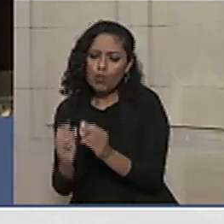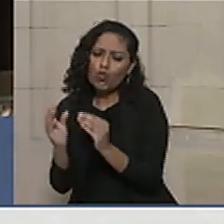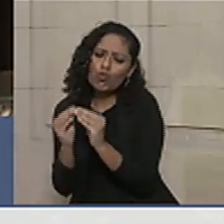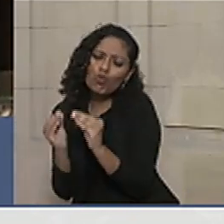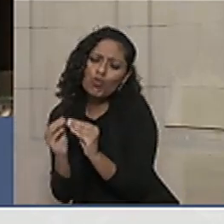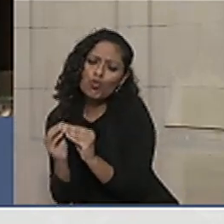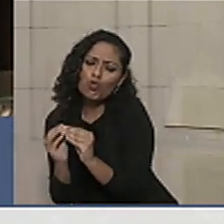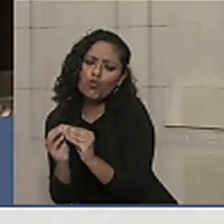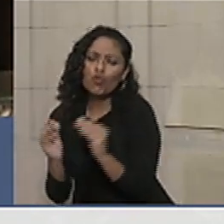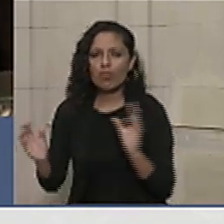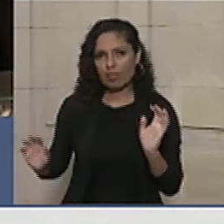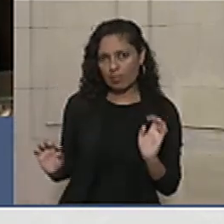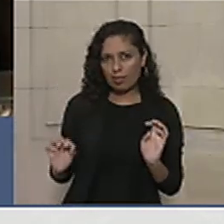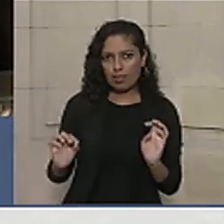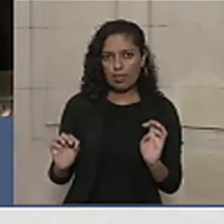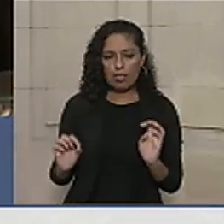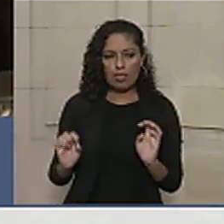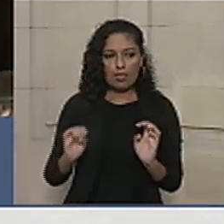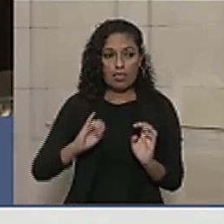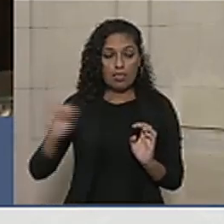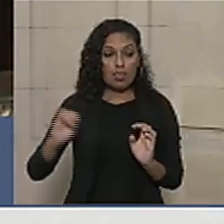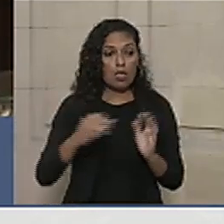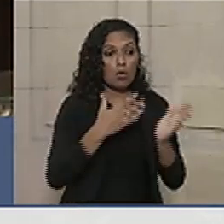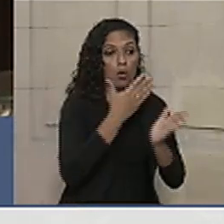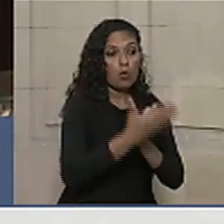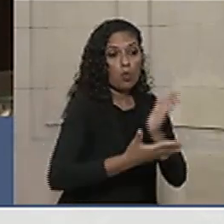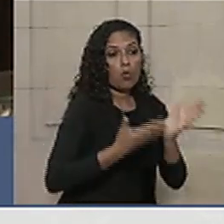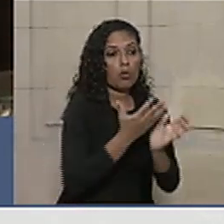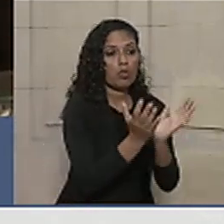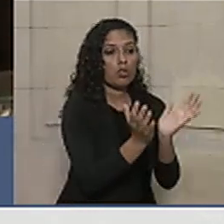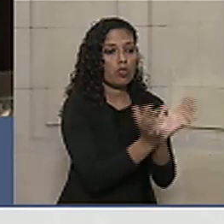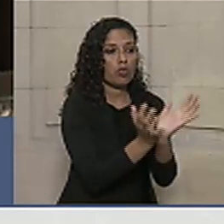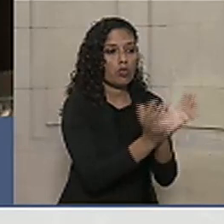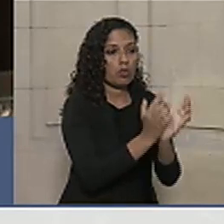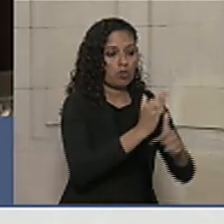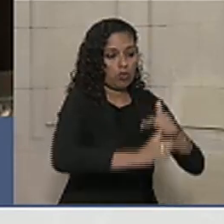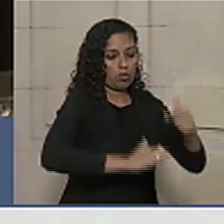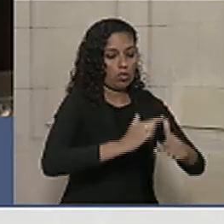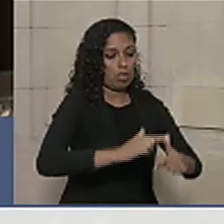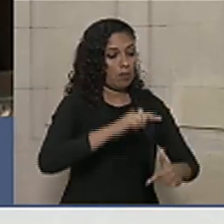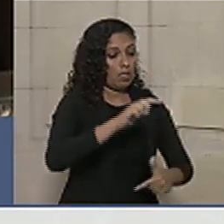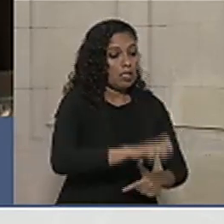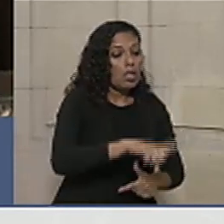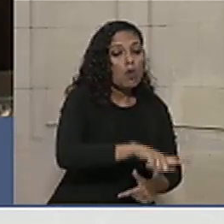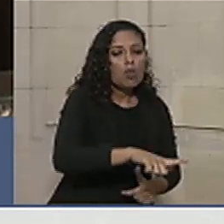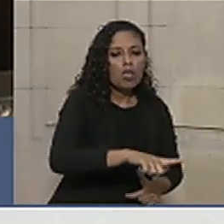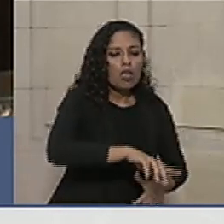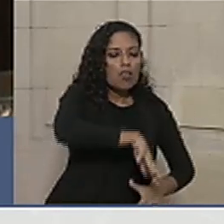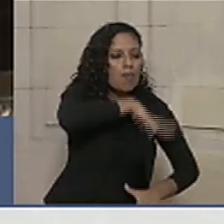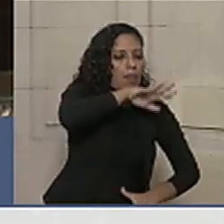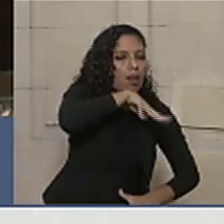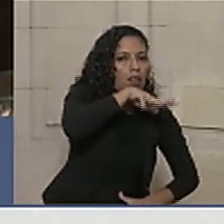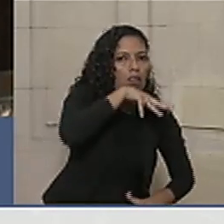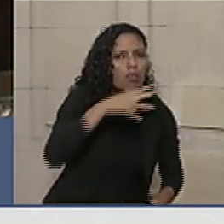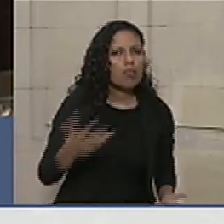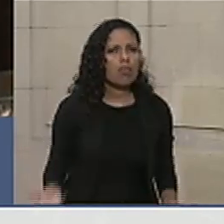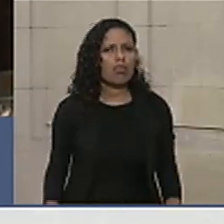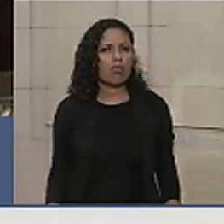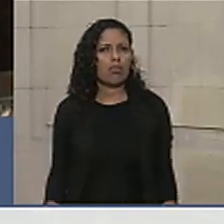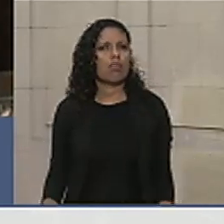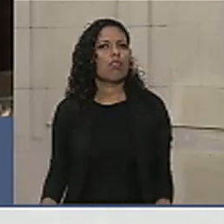trata os funcionários, é tigrão. Porque isso,